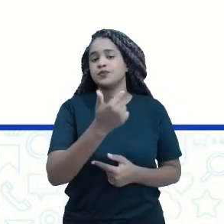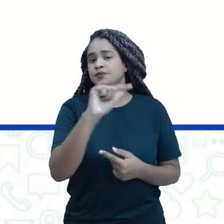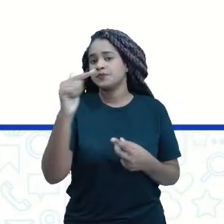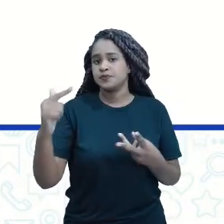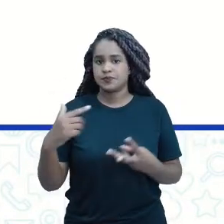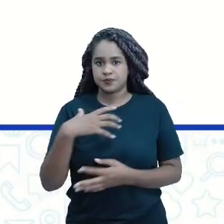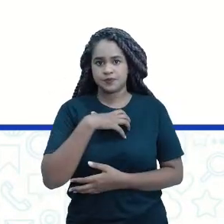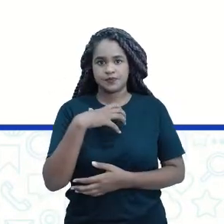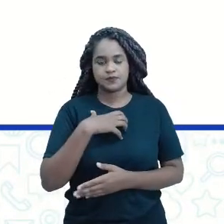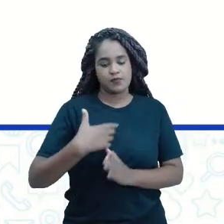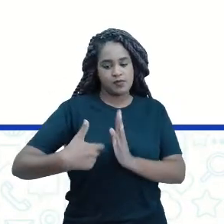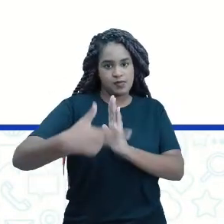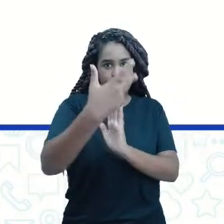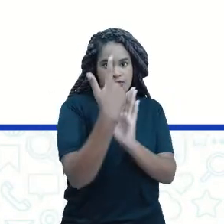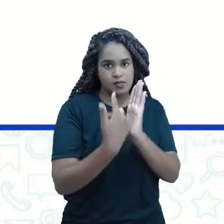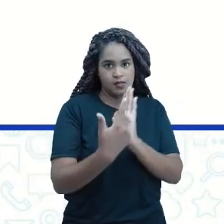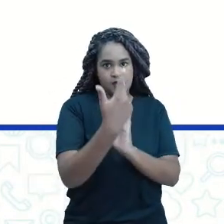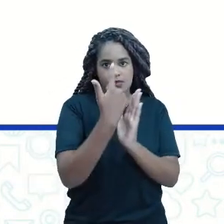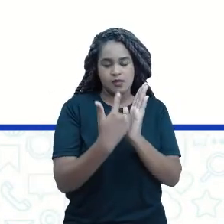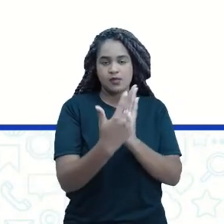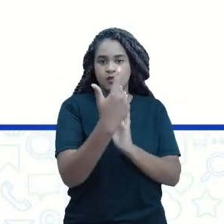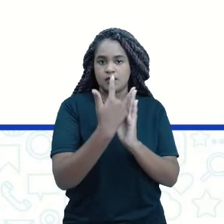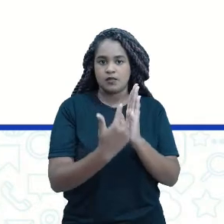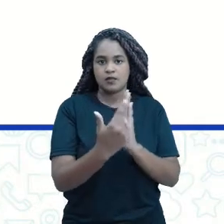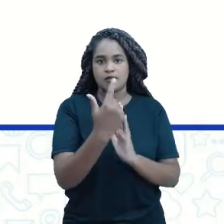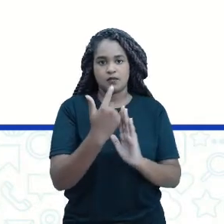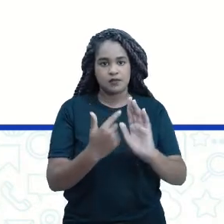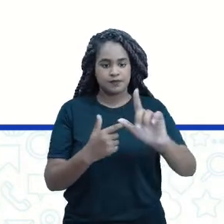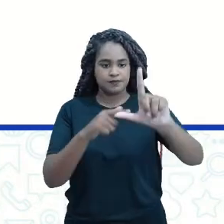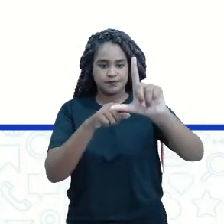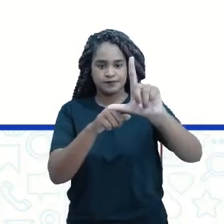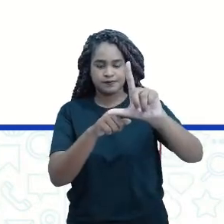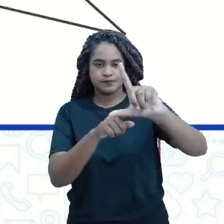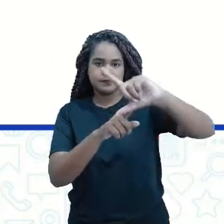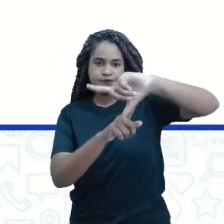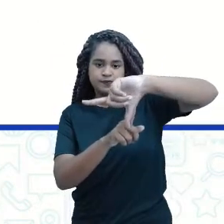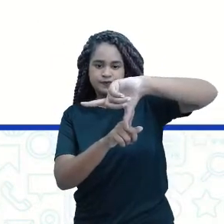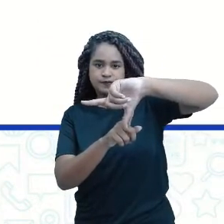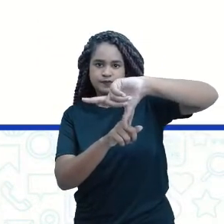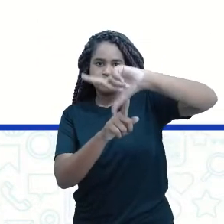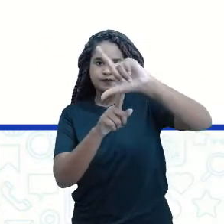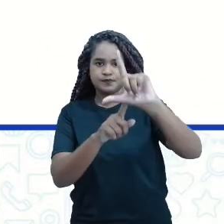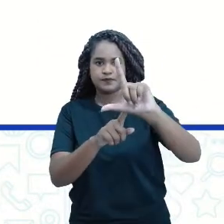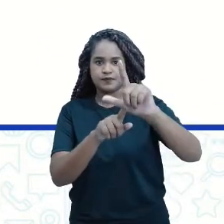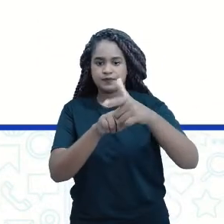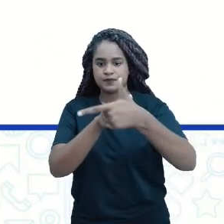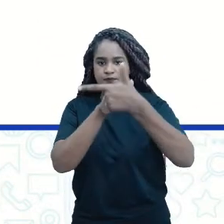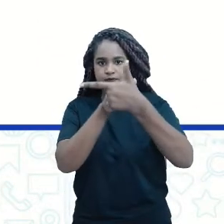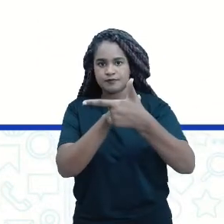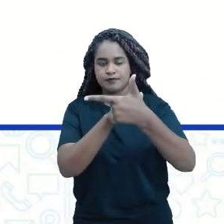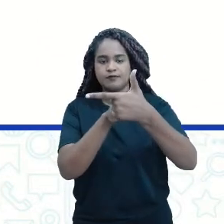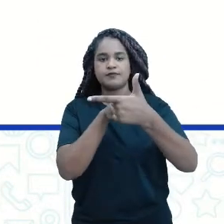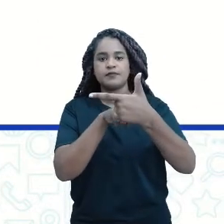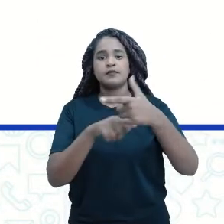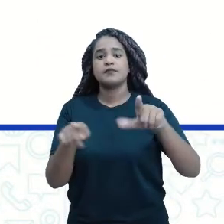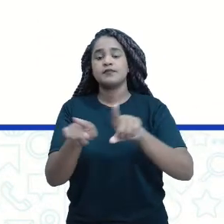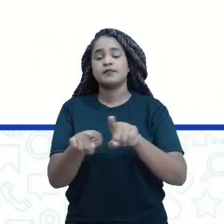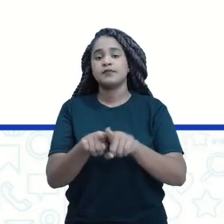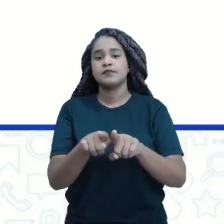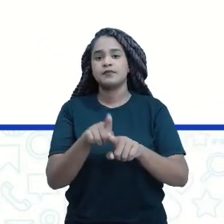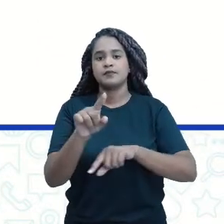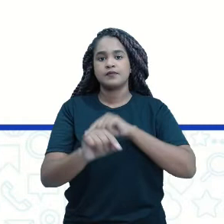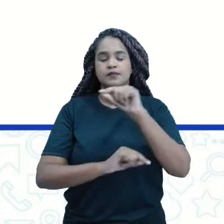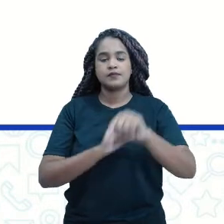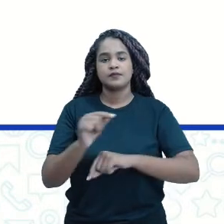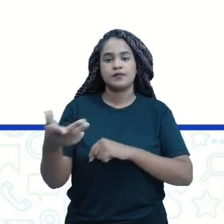gente escrever, certo? Um triângulo retângulo, tá? E ela escreveu também um triângulo retângulo apoiado aí, sendo a